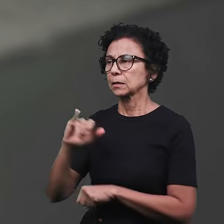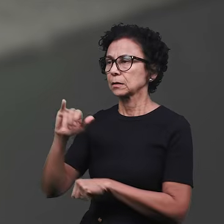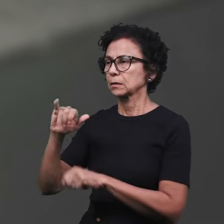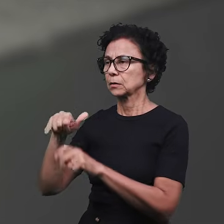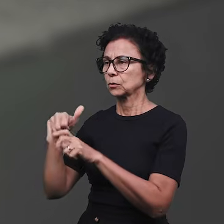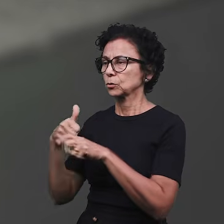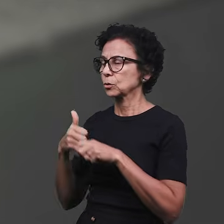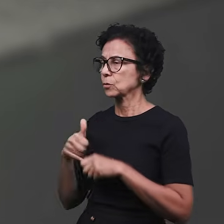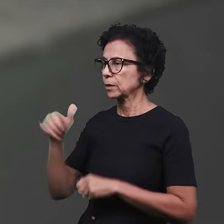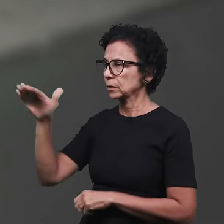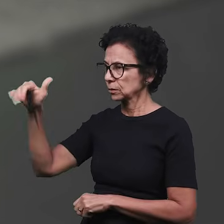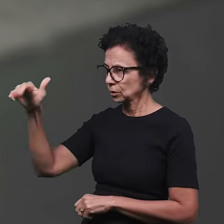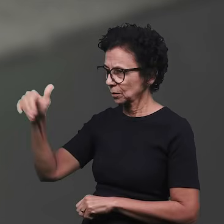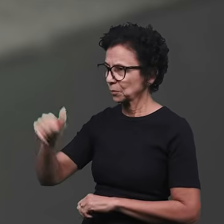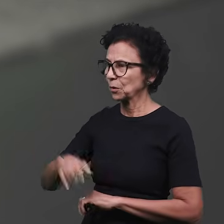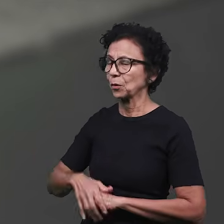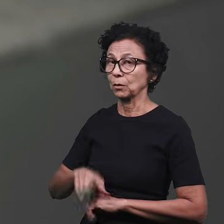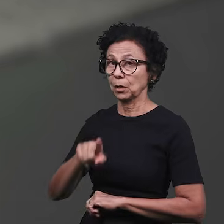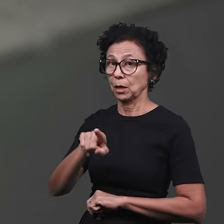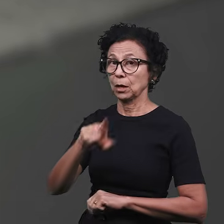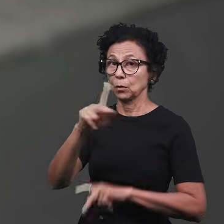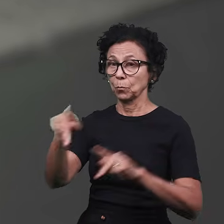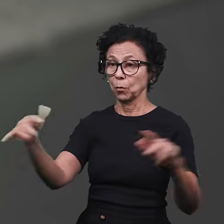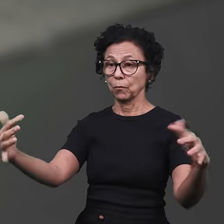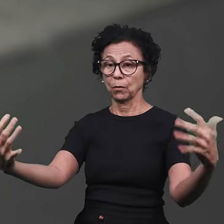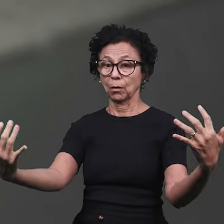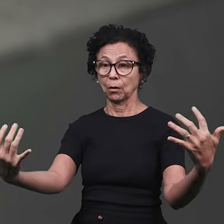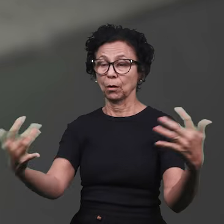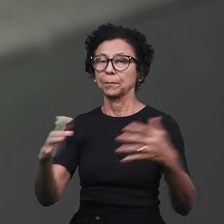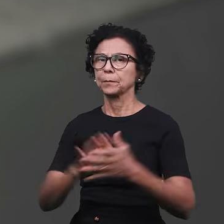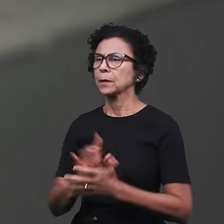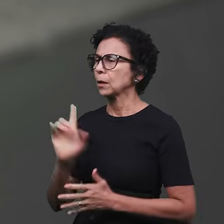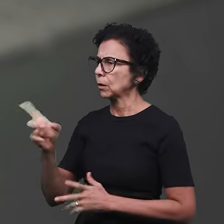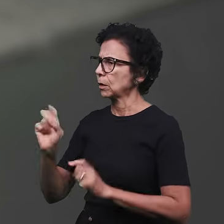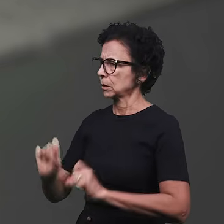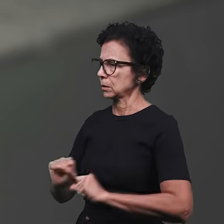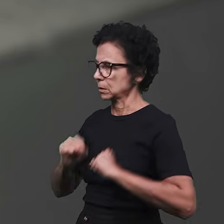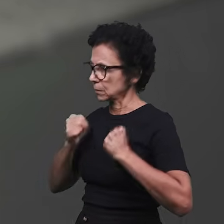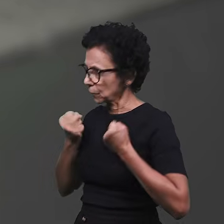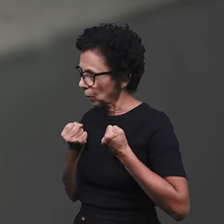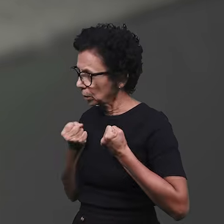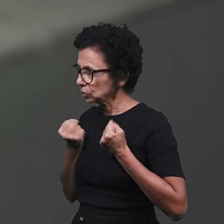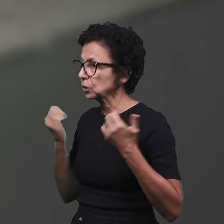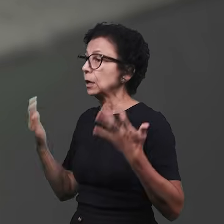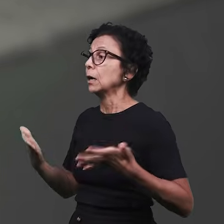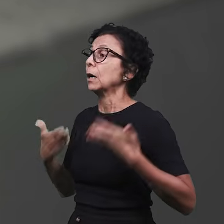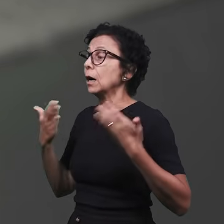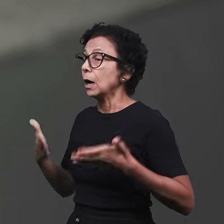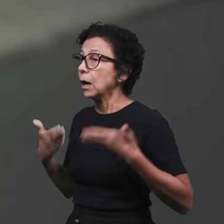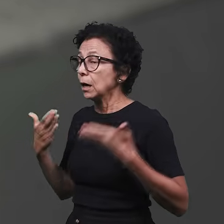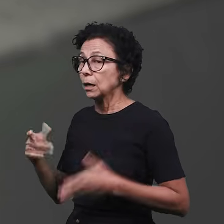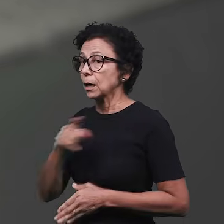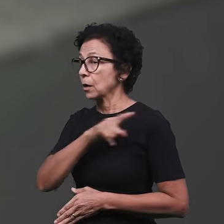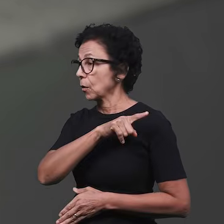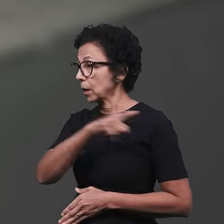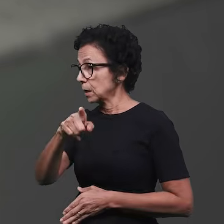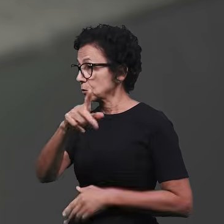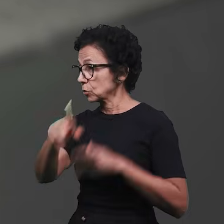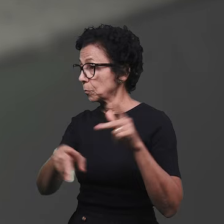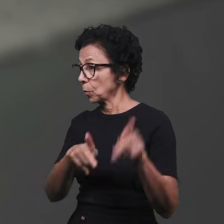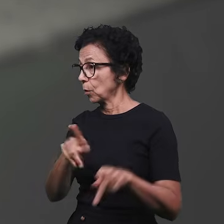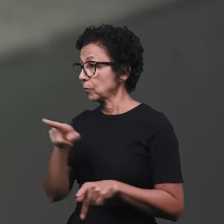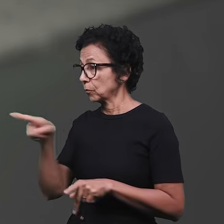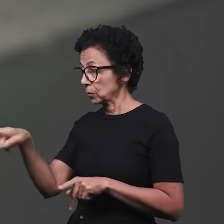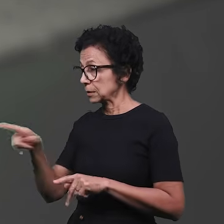vê que humildade de Moisés, né? Diante de todo mundo, chamou Josué, ó. Esforça-te e anima-te, porque com este povo entrarás na terra